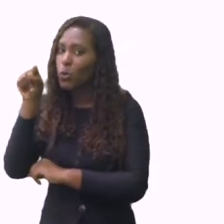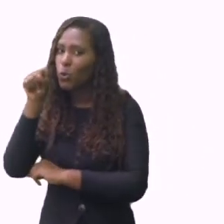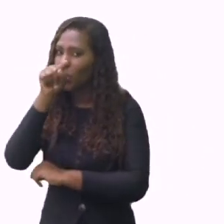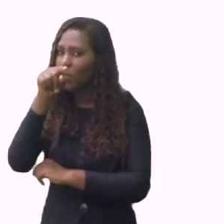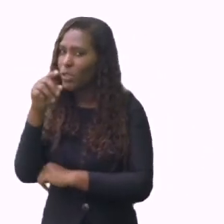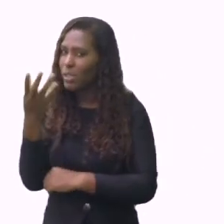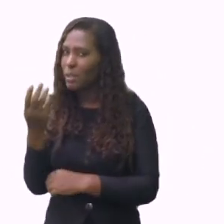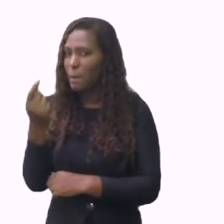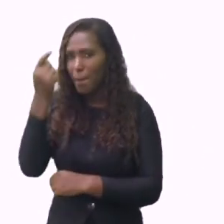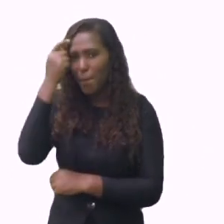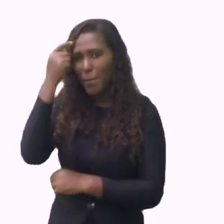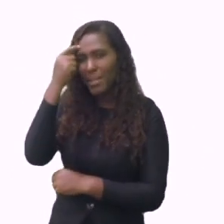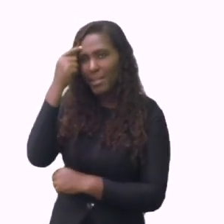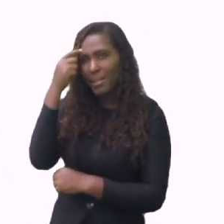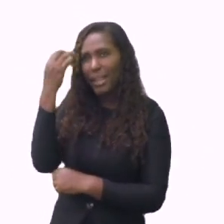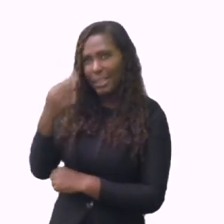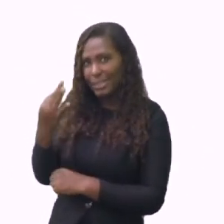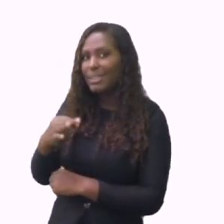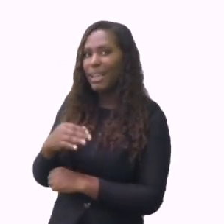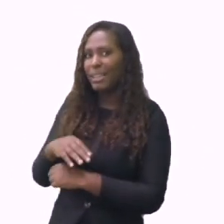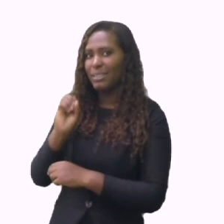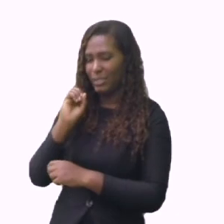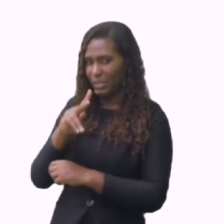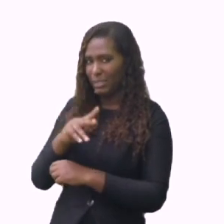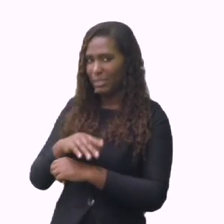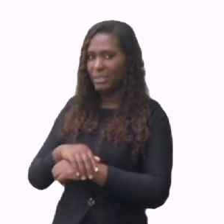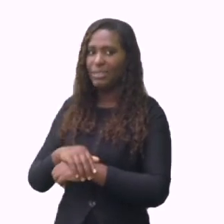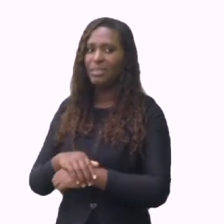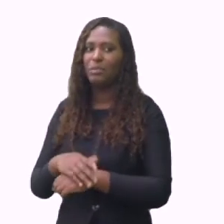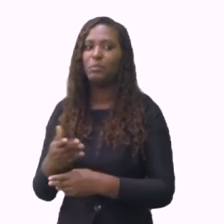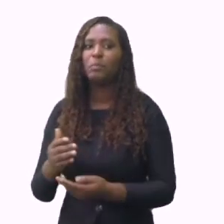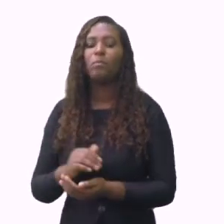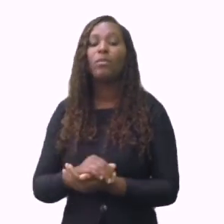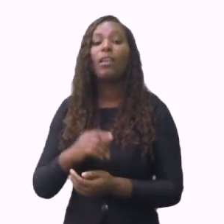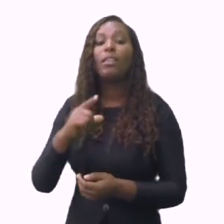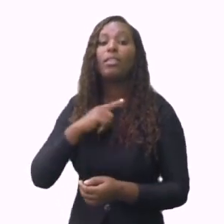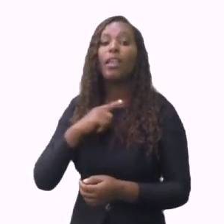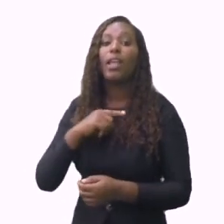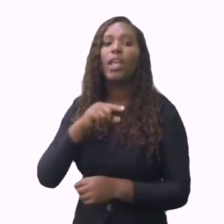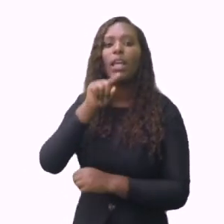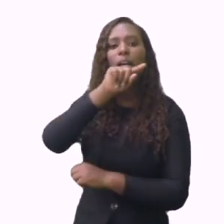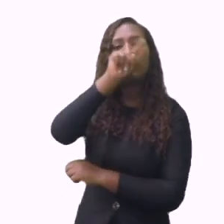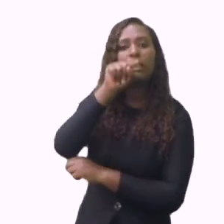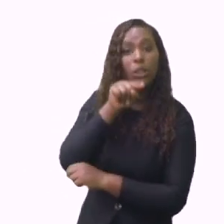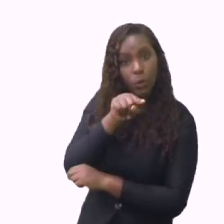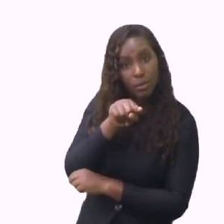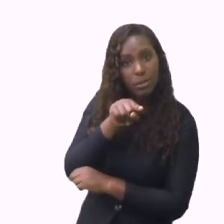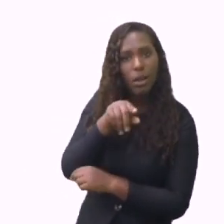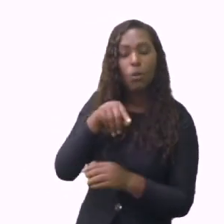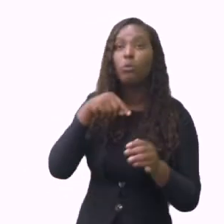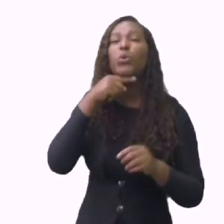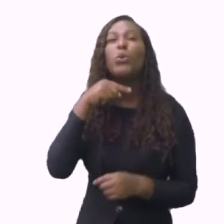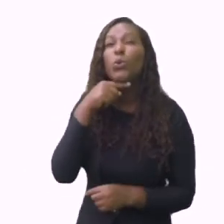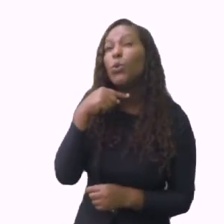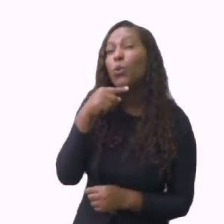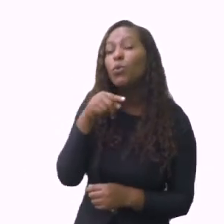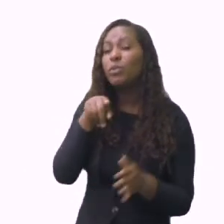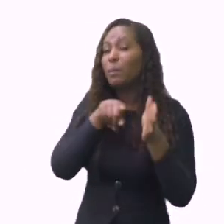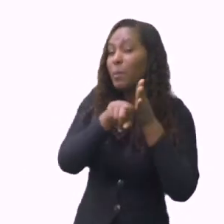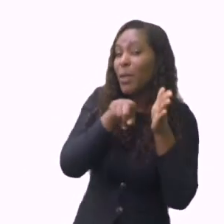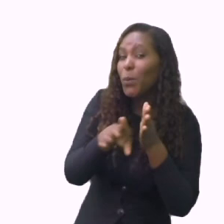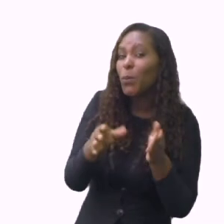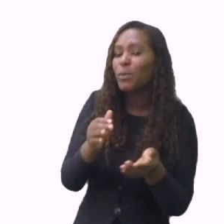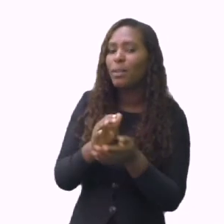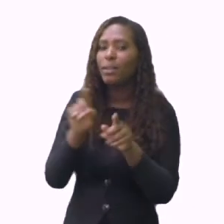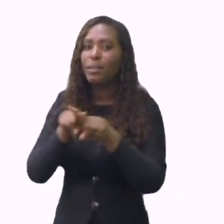a interrogação para uma pergunta, a exclamação para um ponto de surpresa ou de espanto e nós